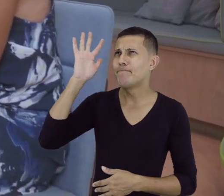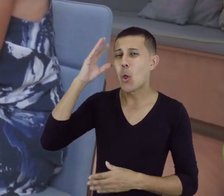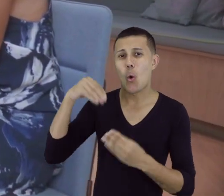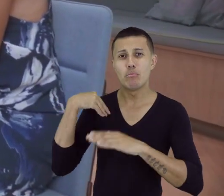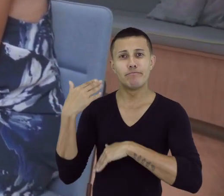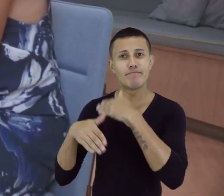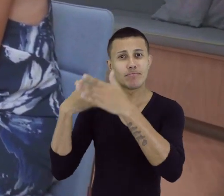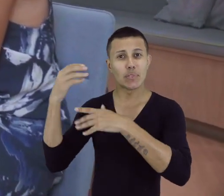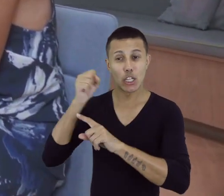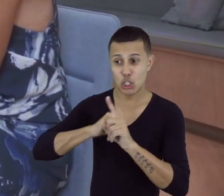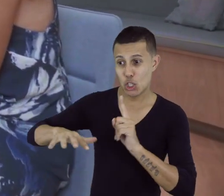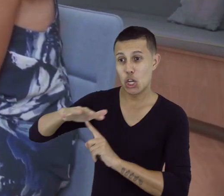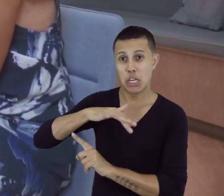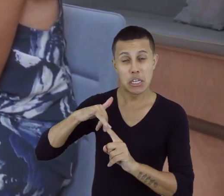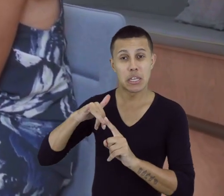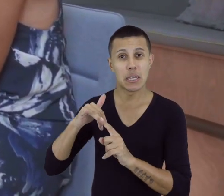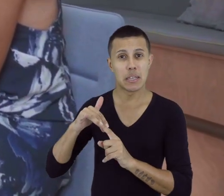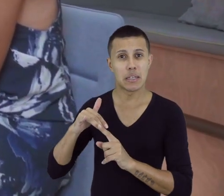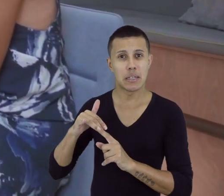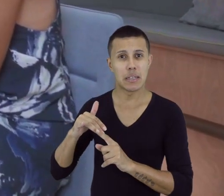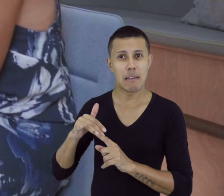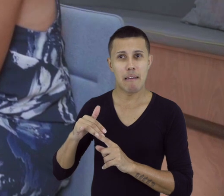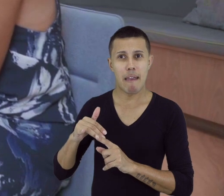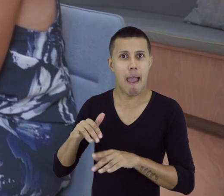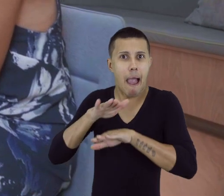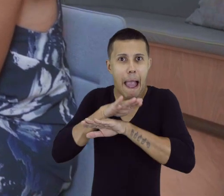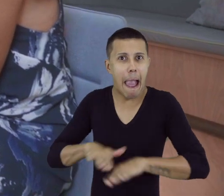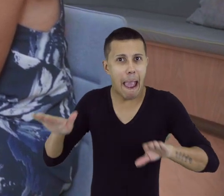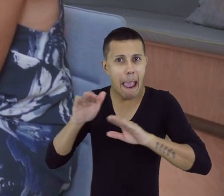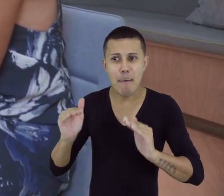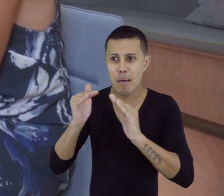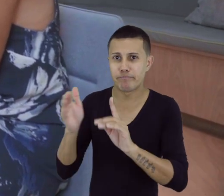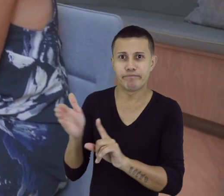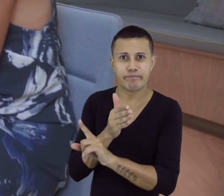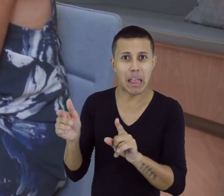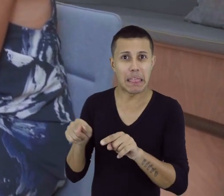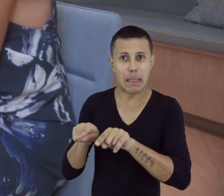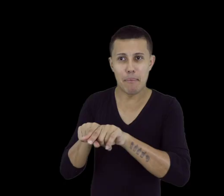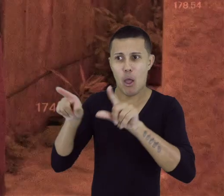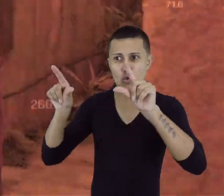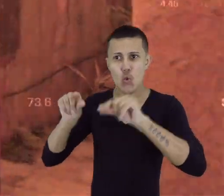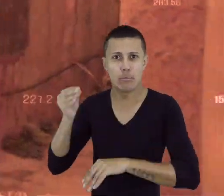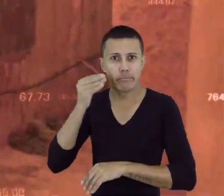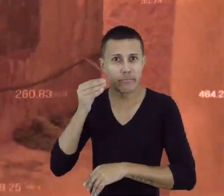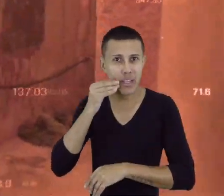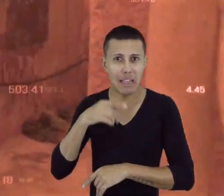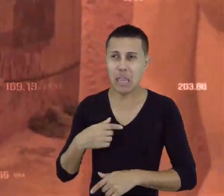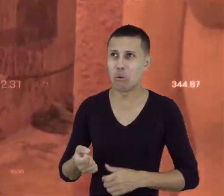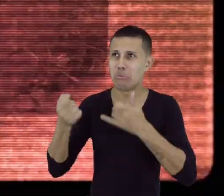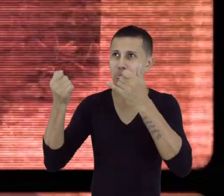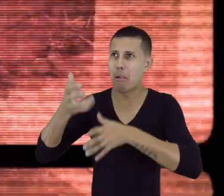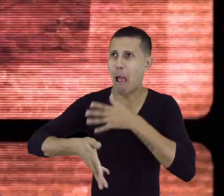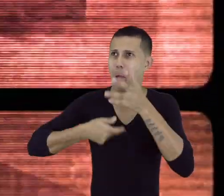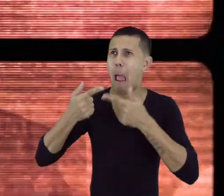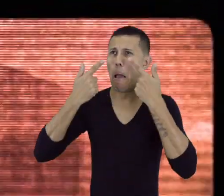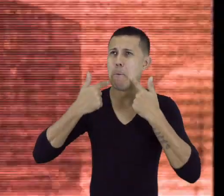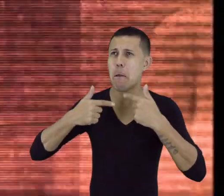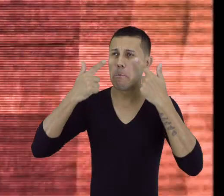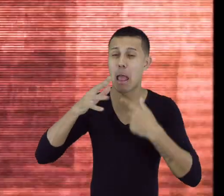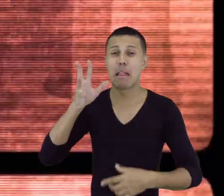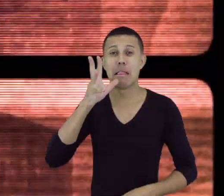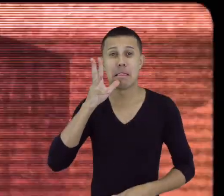gente constrói uma sociedade que permita que isso aconteça menos vezes. E eu não conseguia falar sem chorar. Assim,